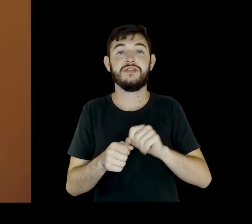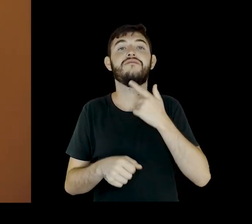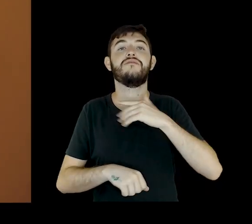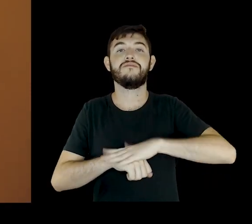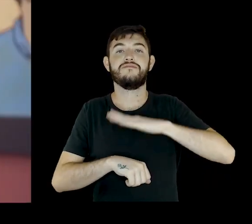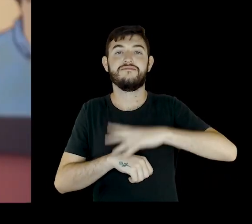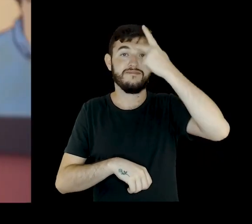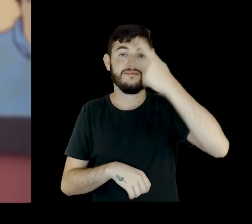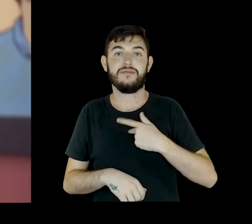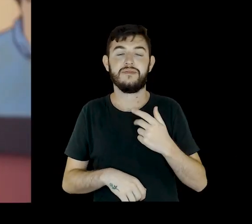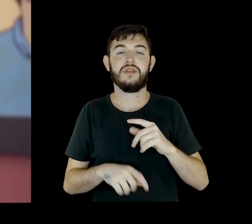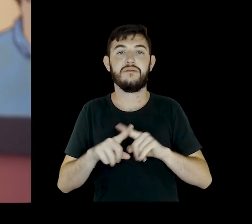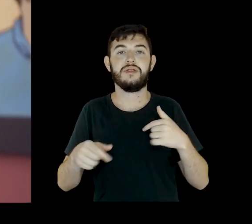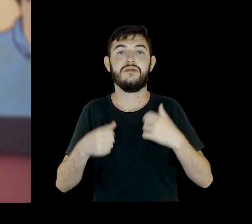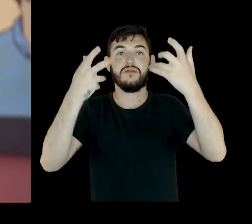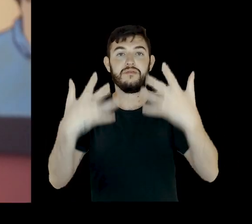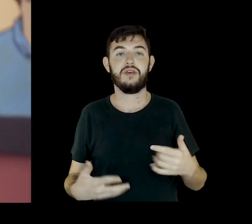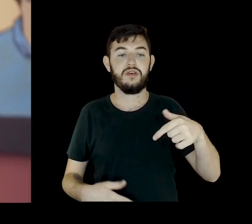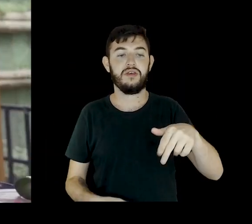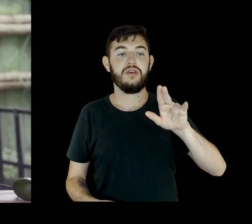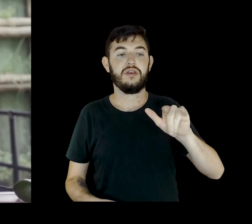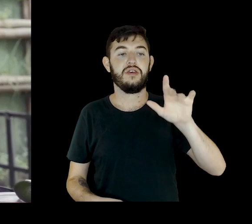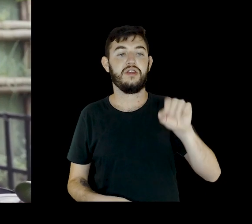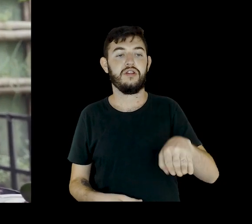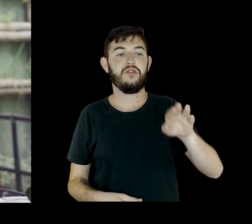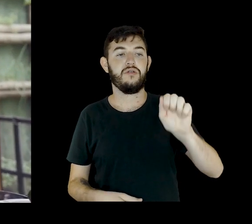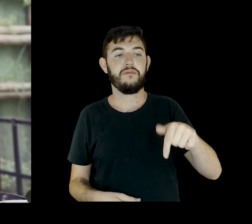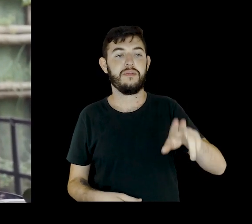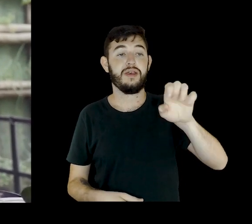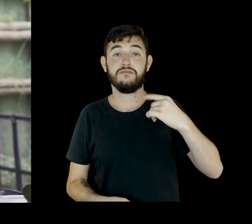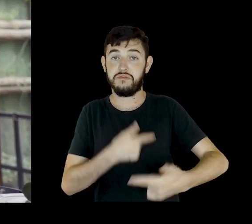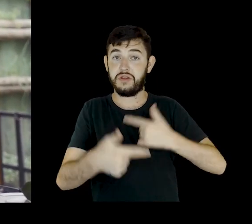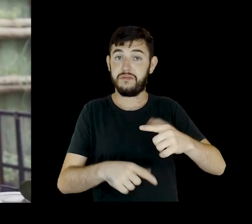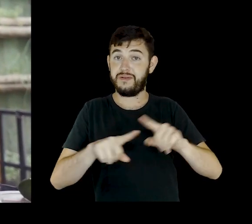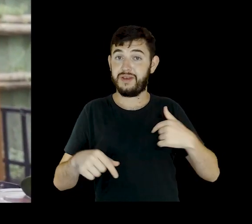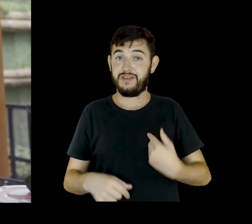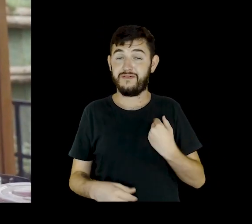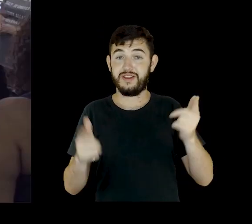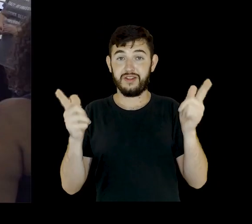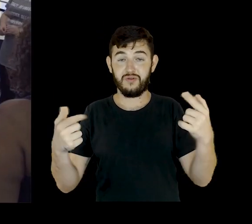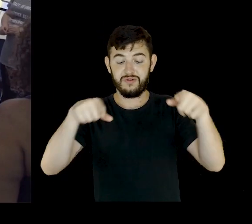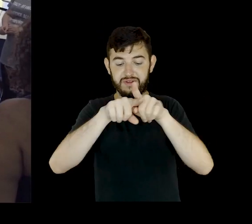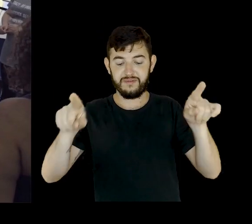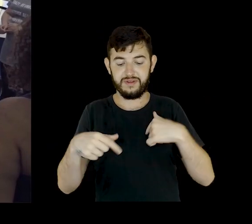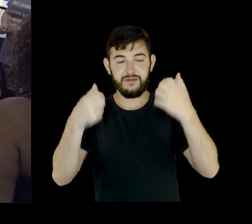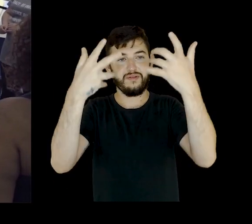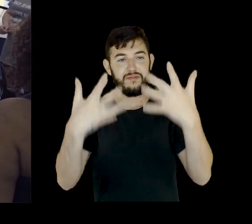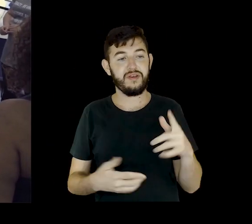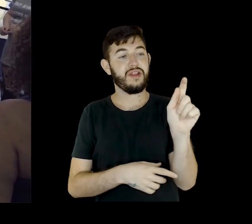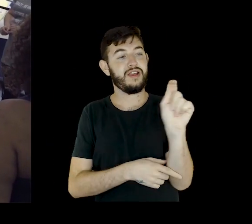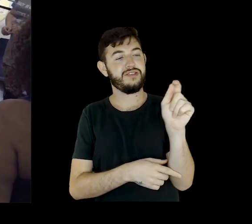é isso. Quando eu falo de quilombar, que eu tô trabalhando, mas eu também tô me divertindo, né? Quando eu falo